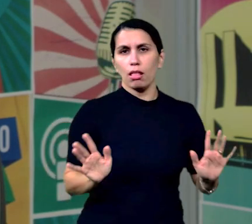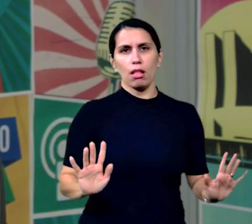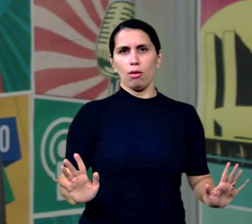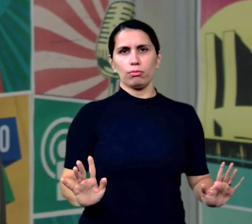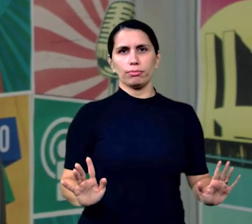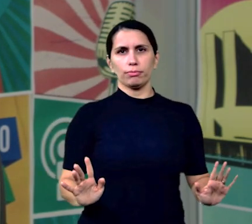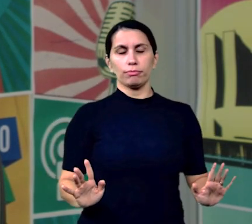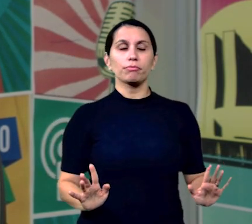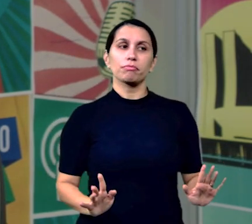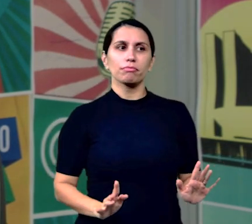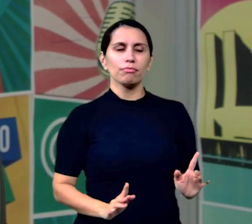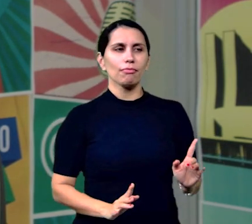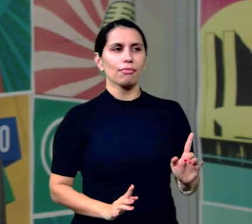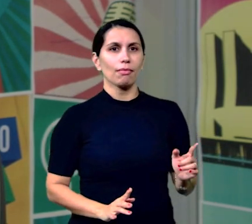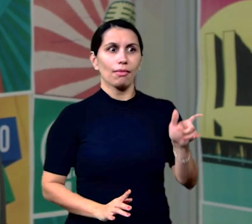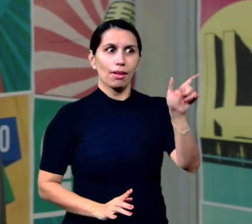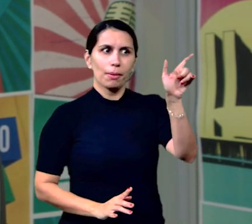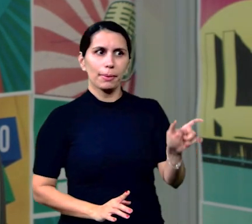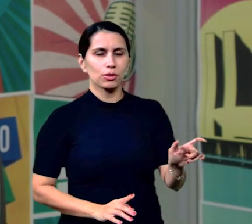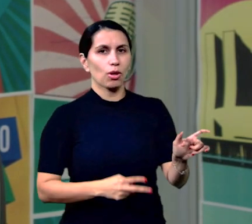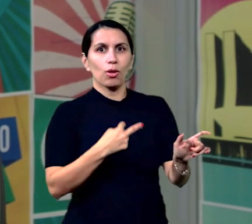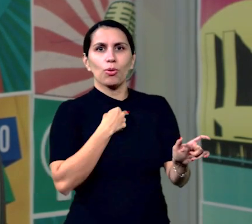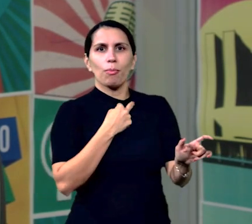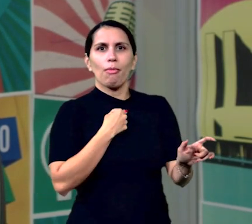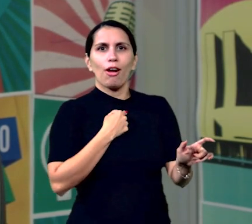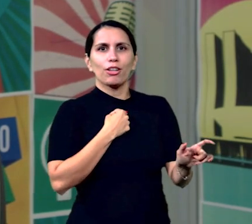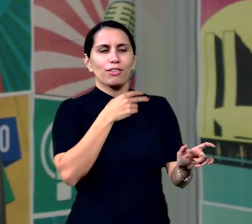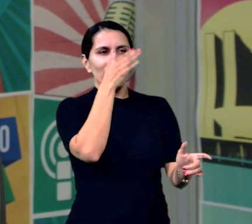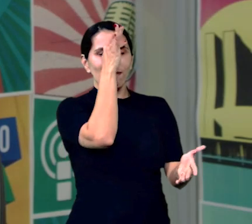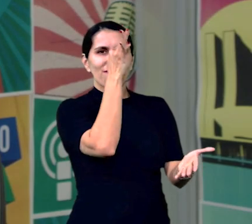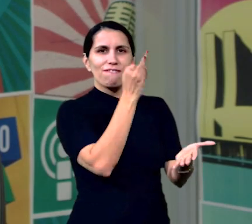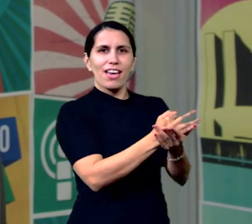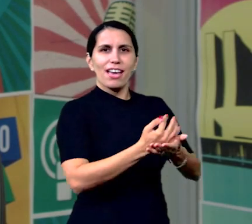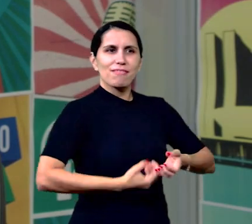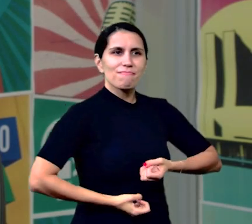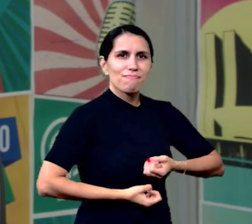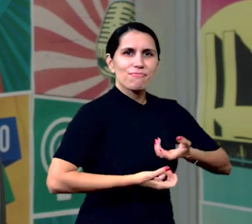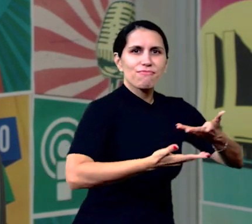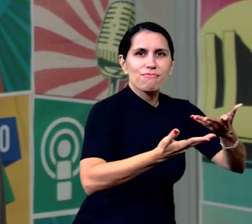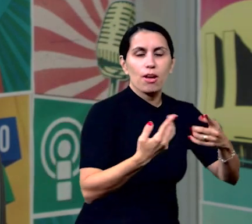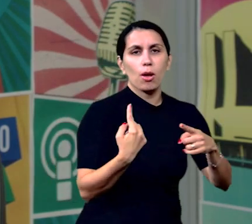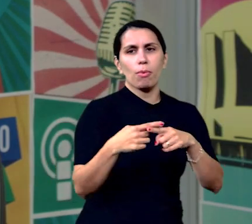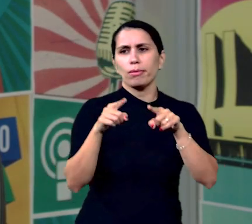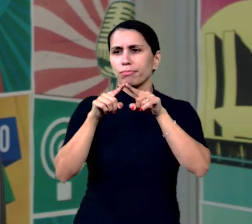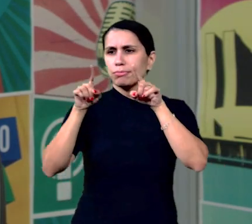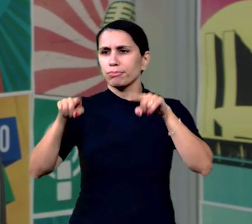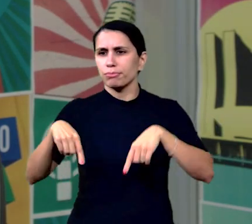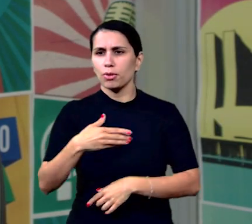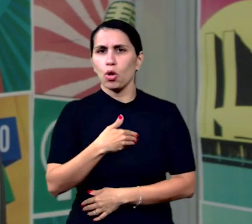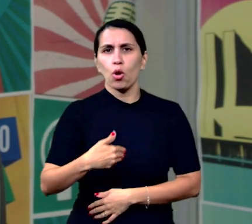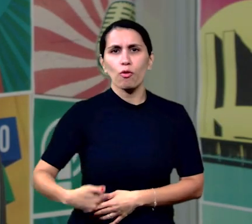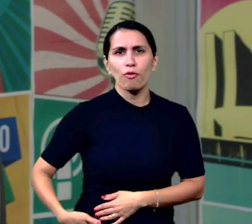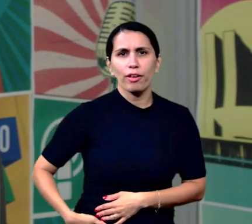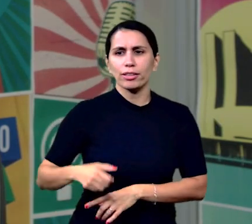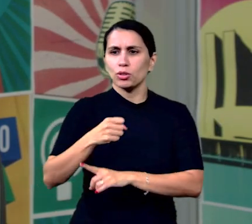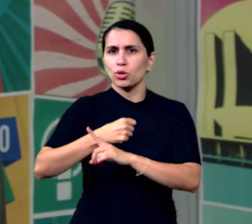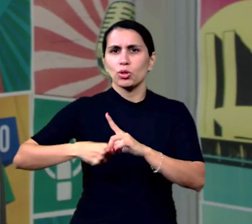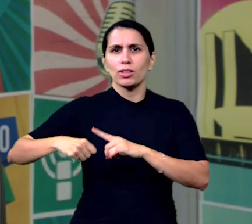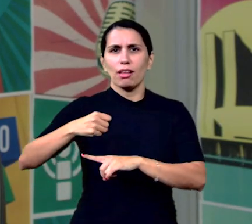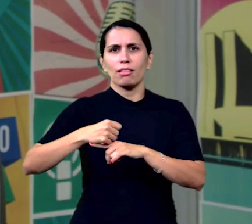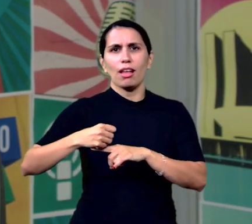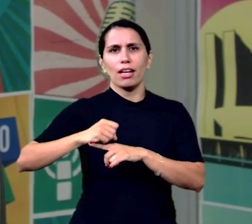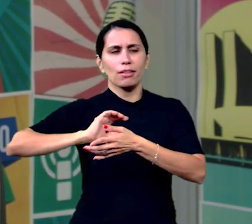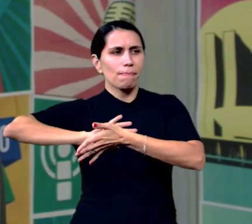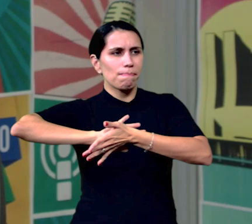pode professar a sua fé, porque ela sofre sistematicamente ação de discriminação, seja pelo Estado, ou seja pela sociedade, ela está tendo